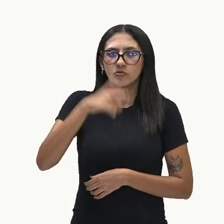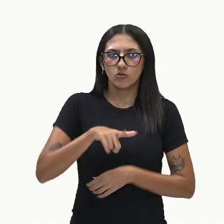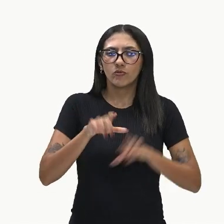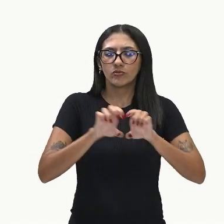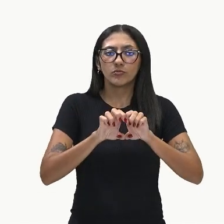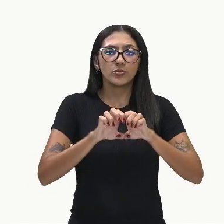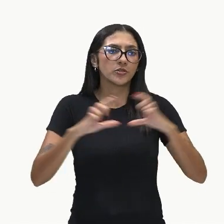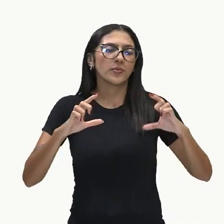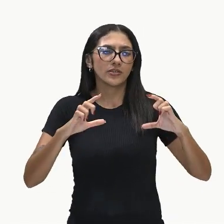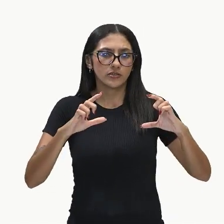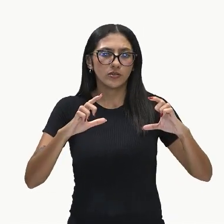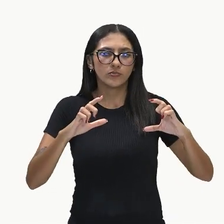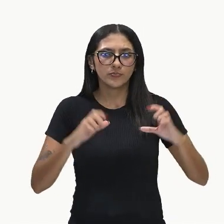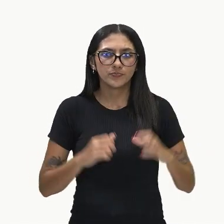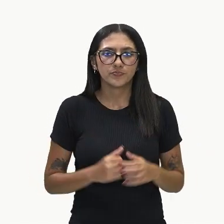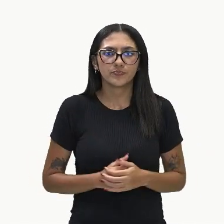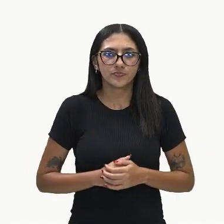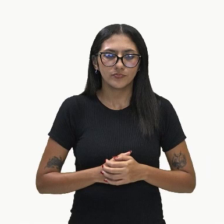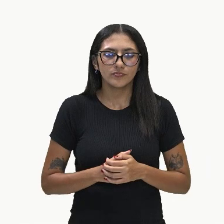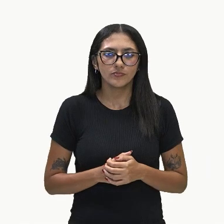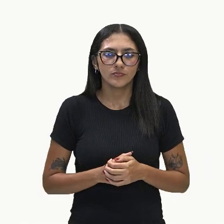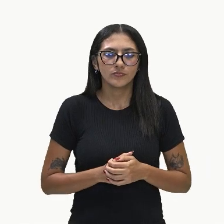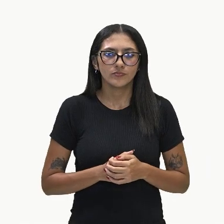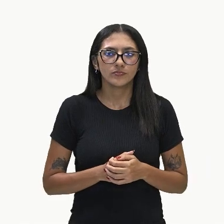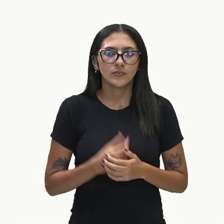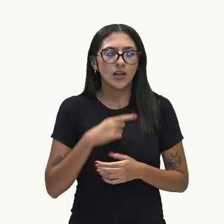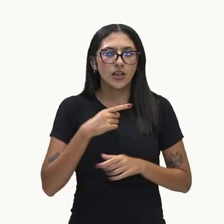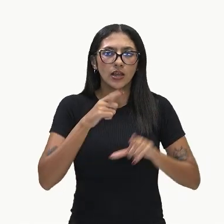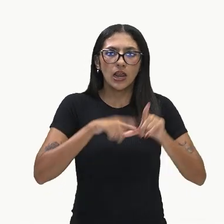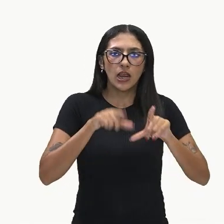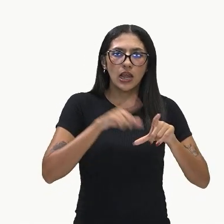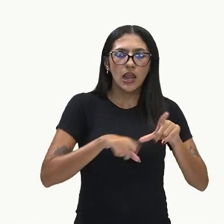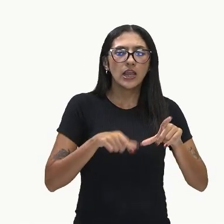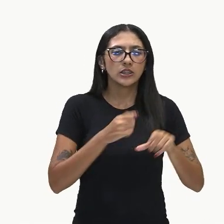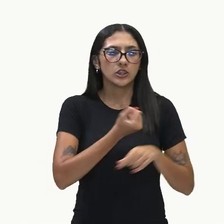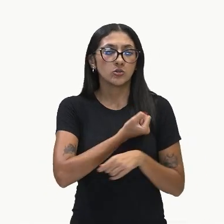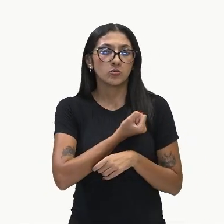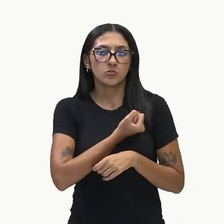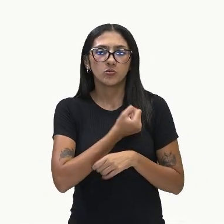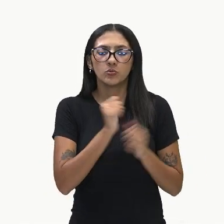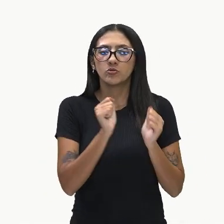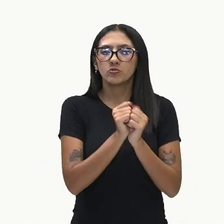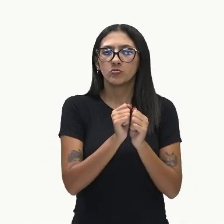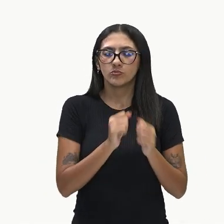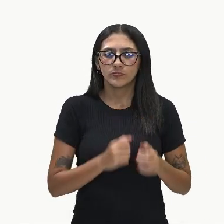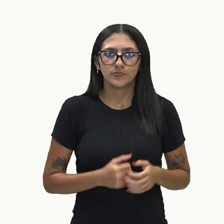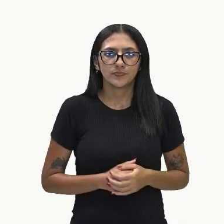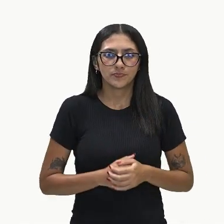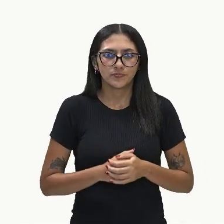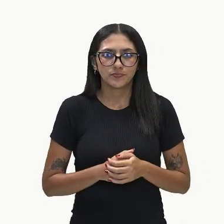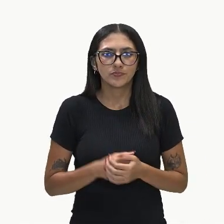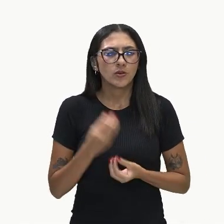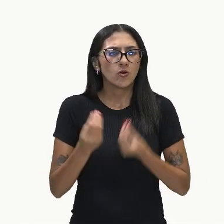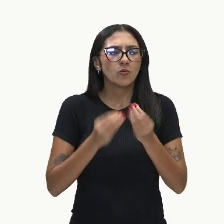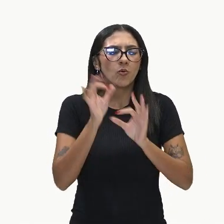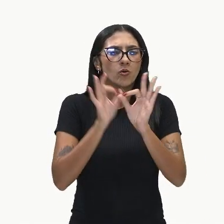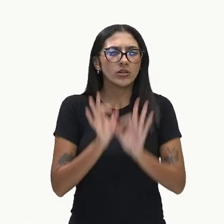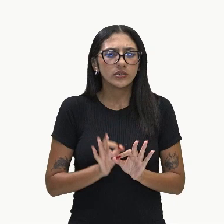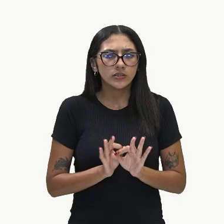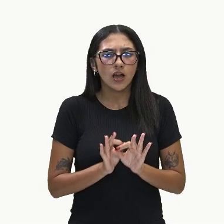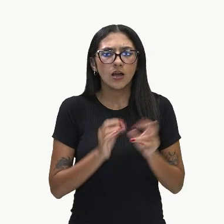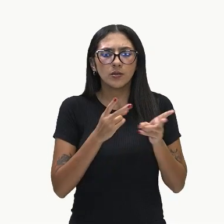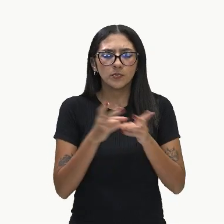expressão ou a pelo menos dois números. Para fatorar uma expressão ou um número por um fator comum,